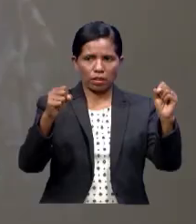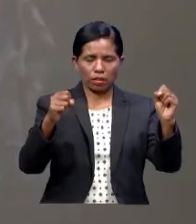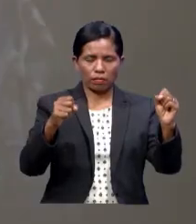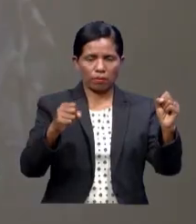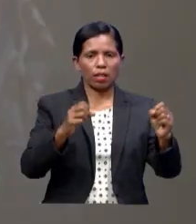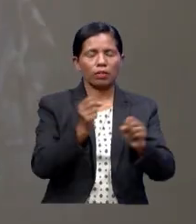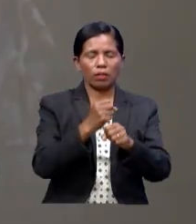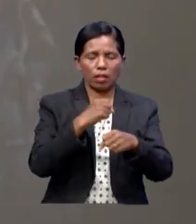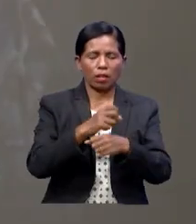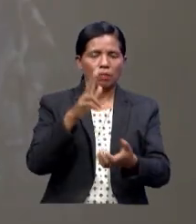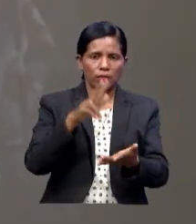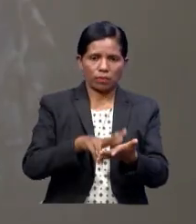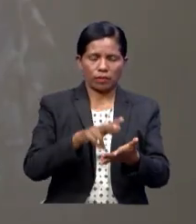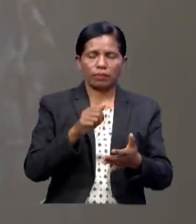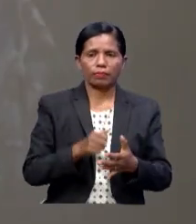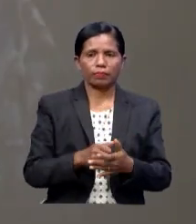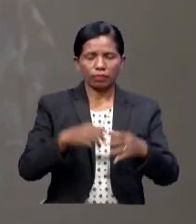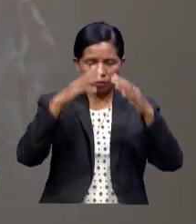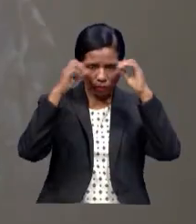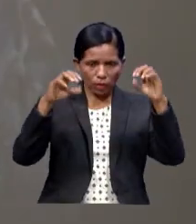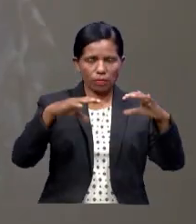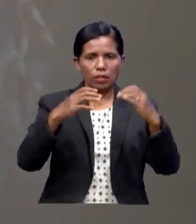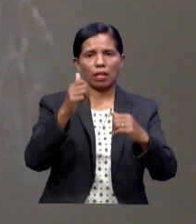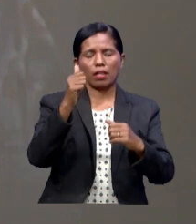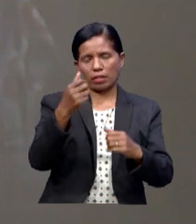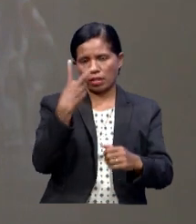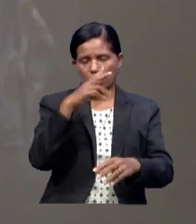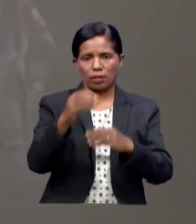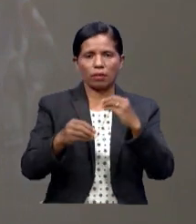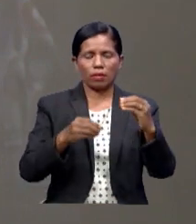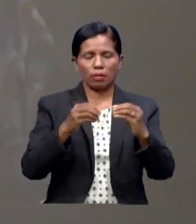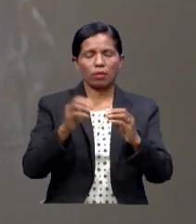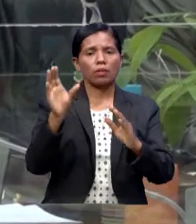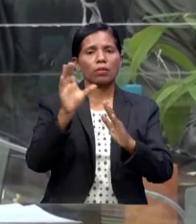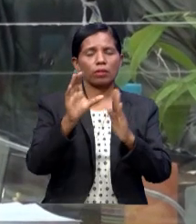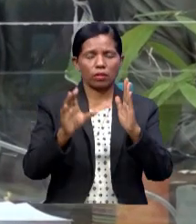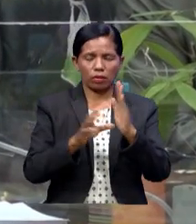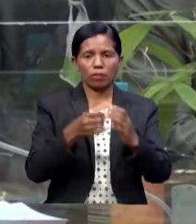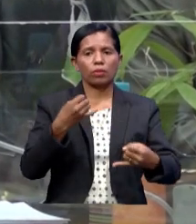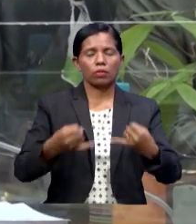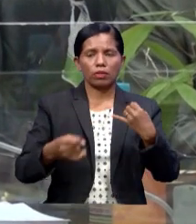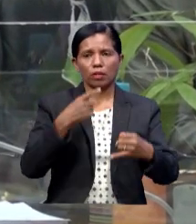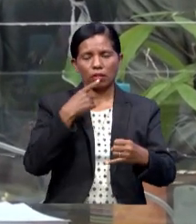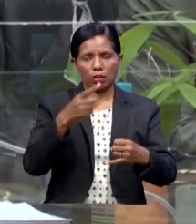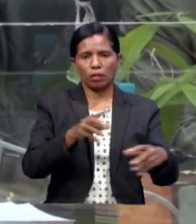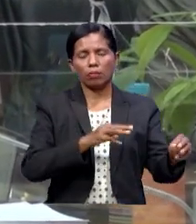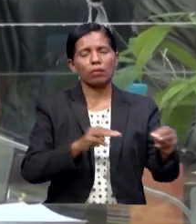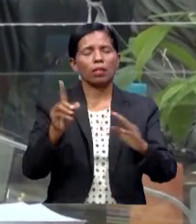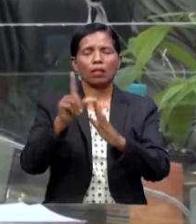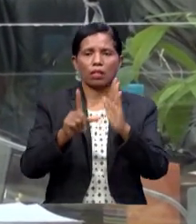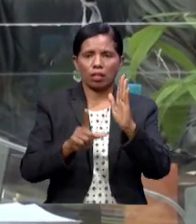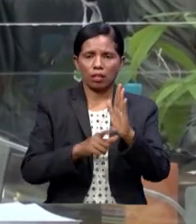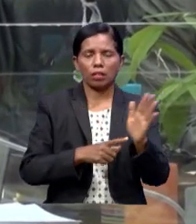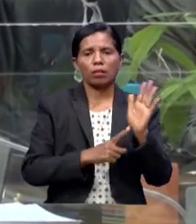promulgação. Enquanto presidente de comissão A nebe trata assunto constitucional na justiça hateten, ho alteração ne se aplica